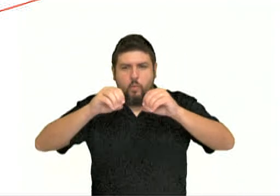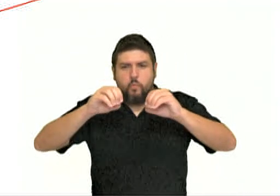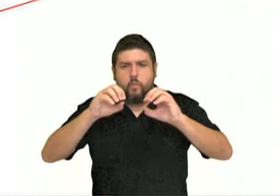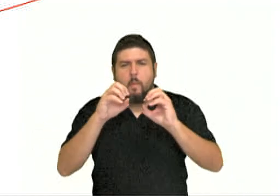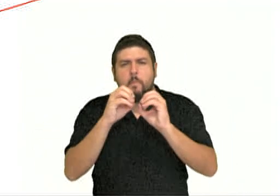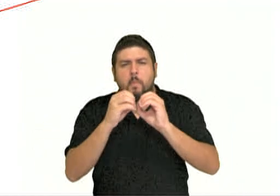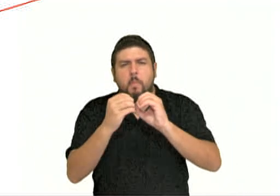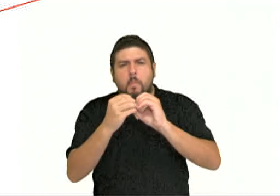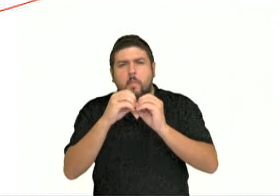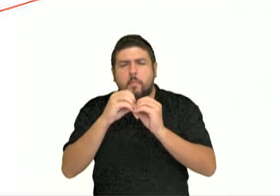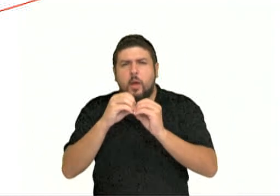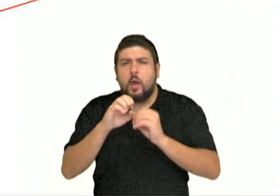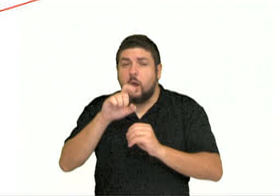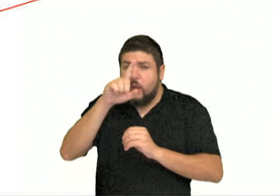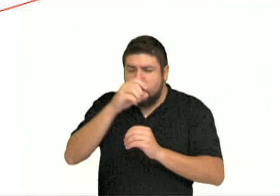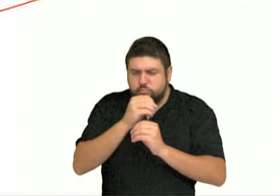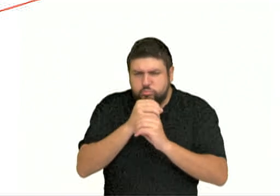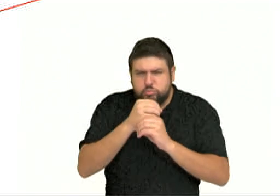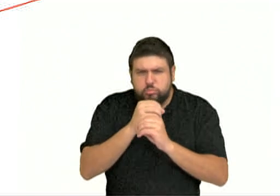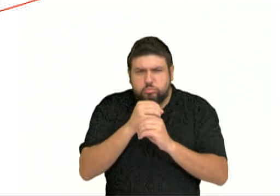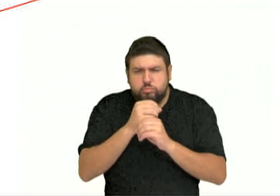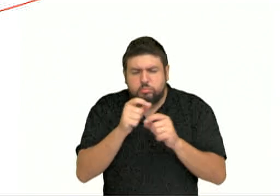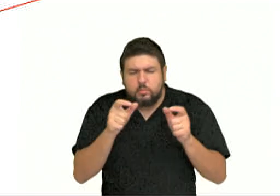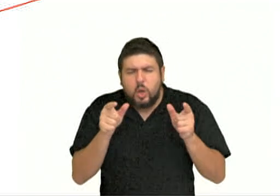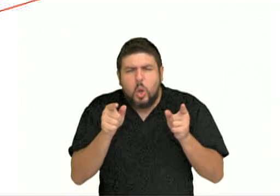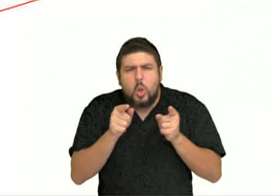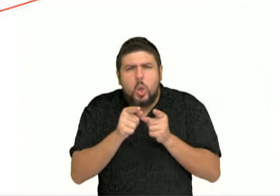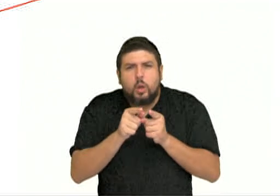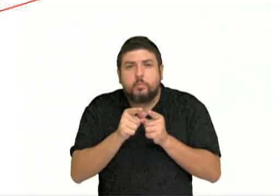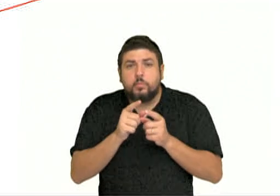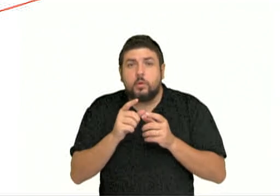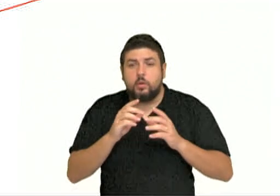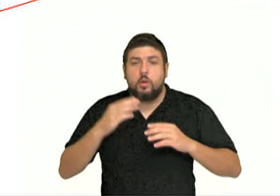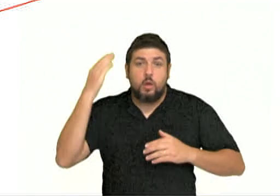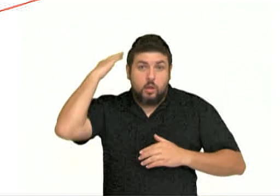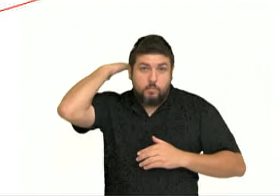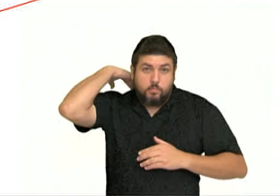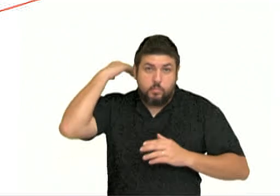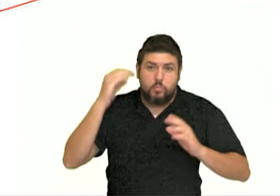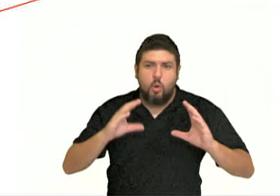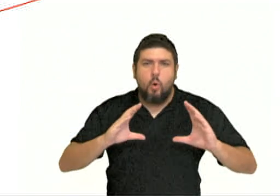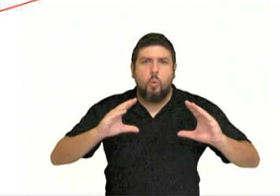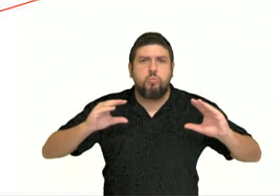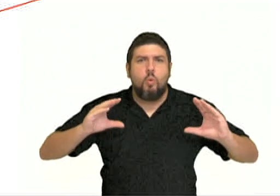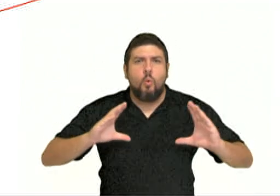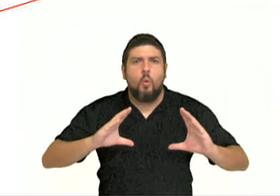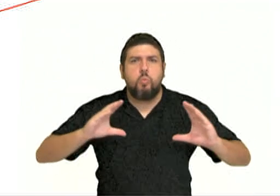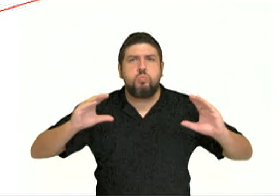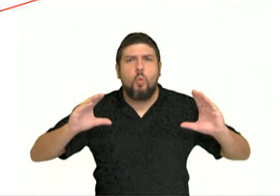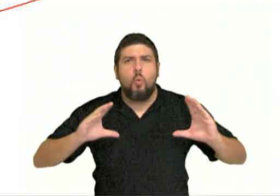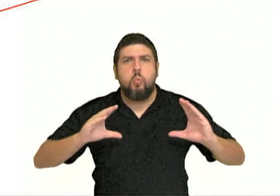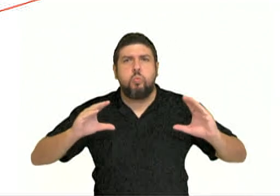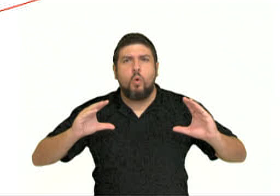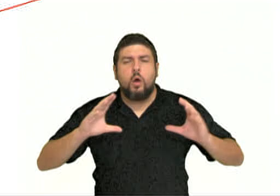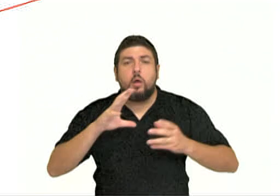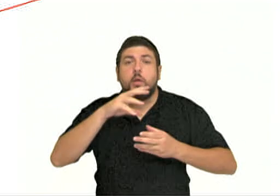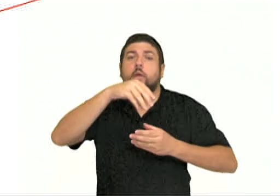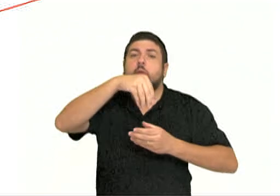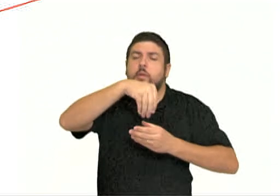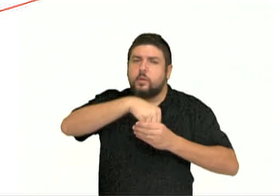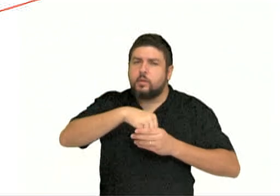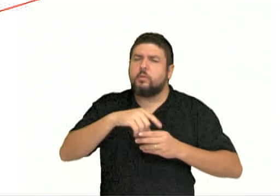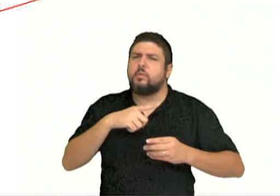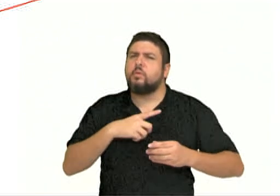saquinhos microscópicos que nós temos milhares dentro dos nossos pulmões. Eles é que são a unidade funcional